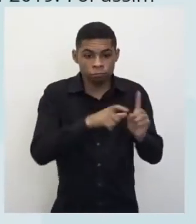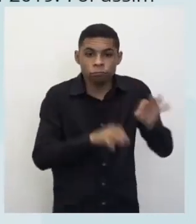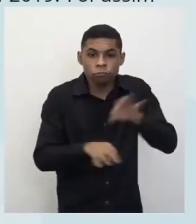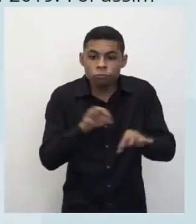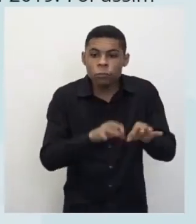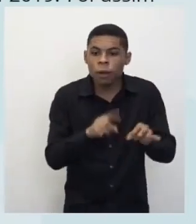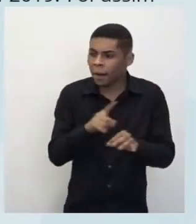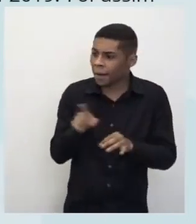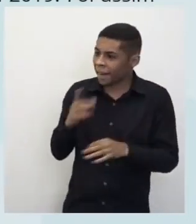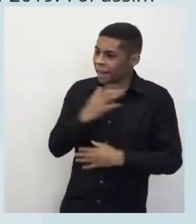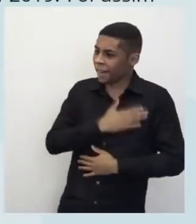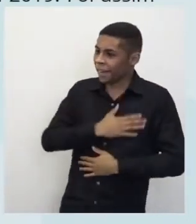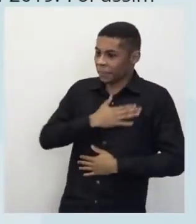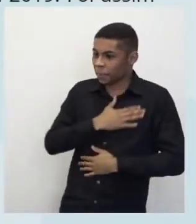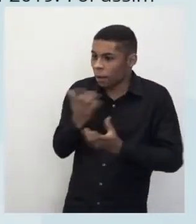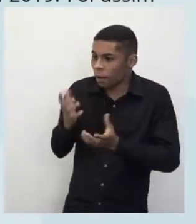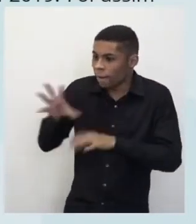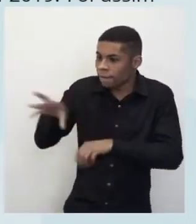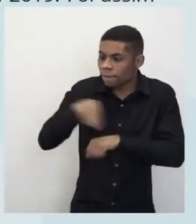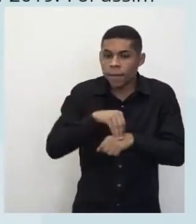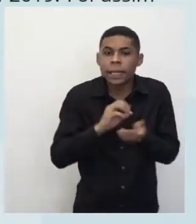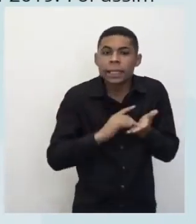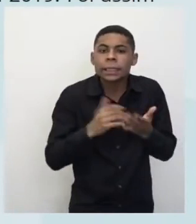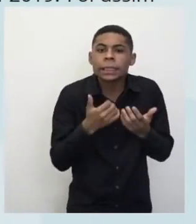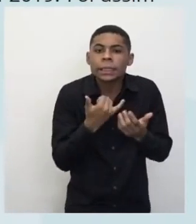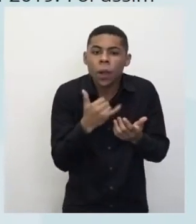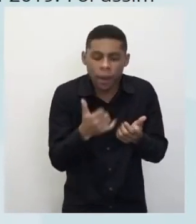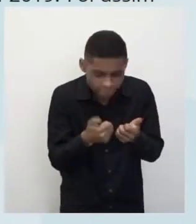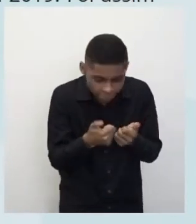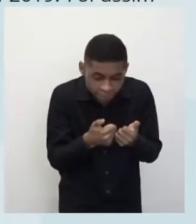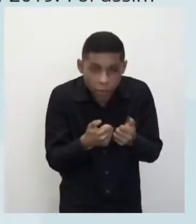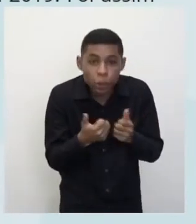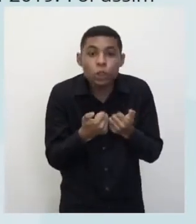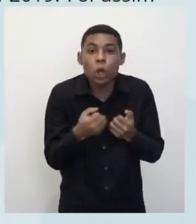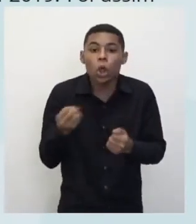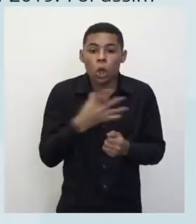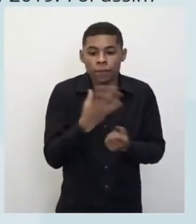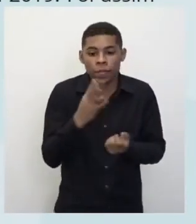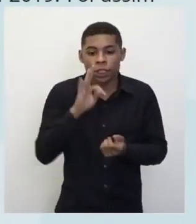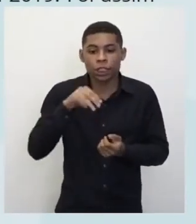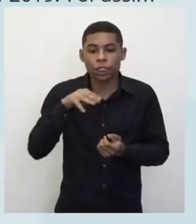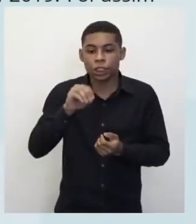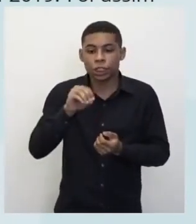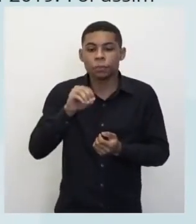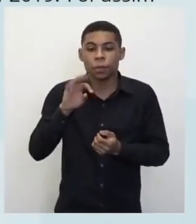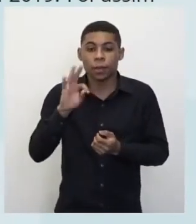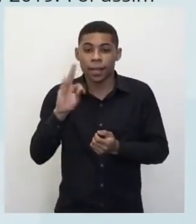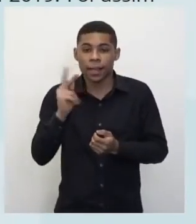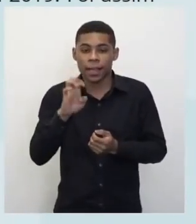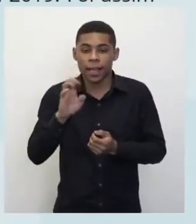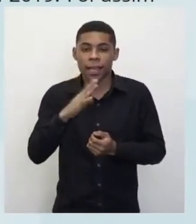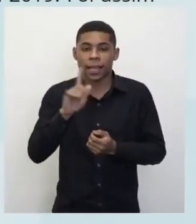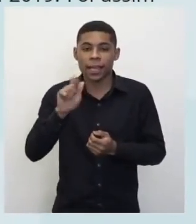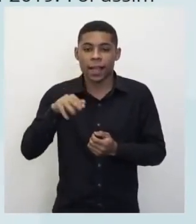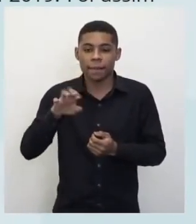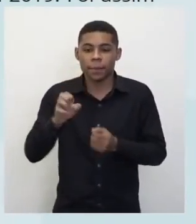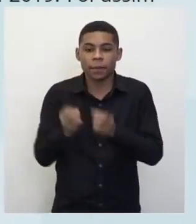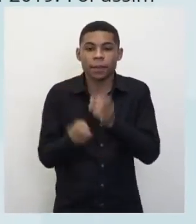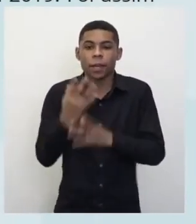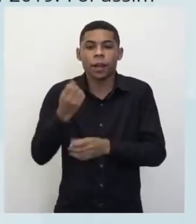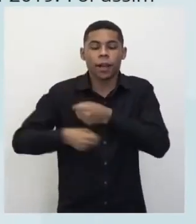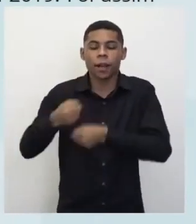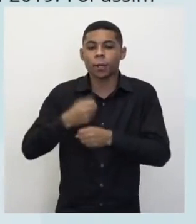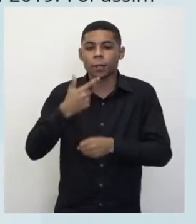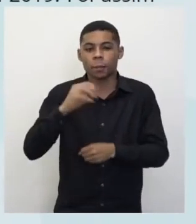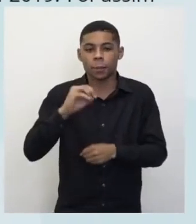um game de celular baseado na personagem, Timo The Game, lançado em 2019. Foi assim que